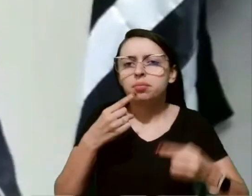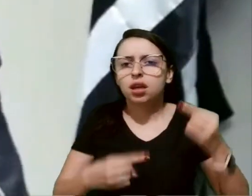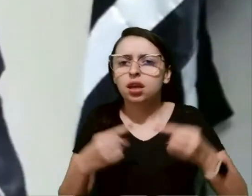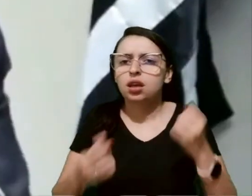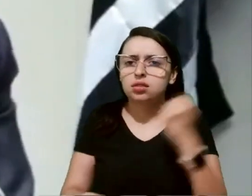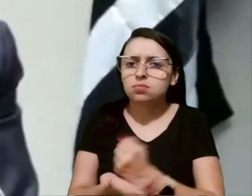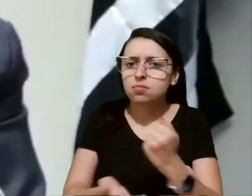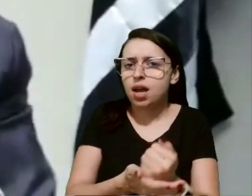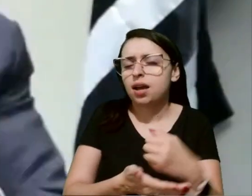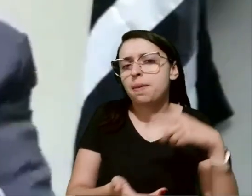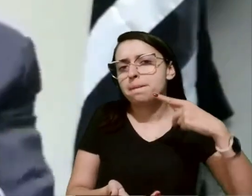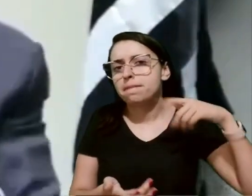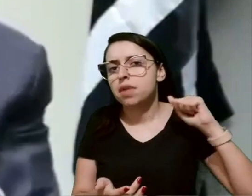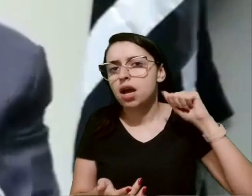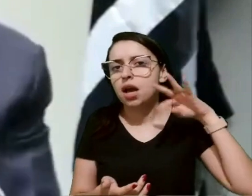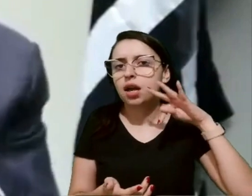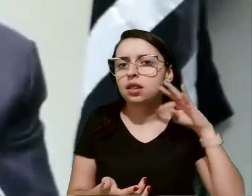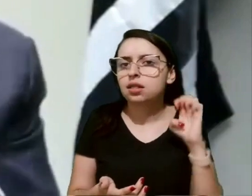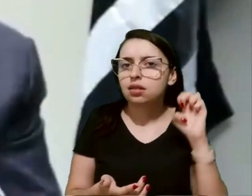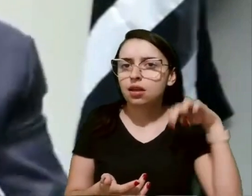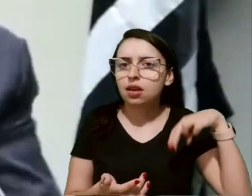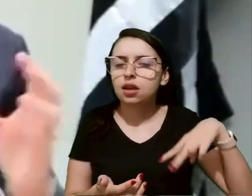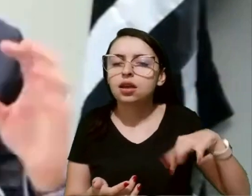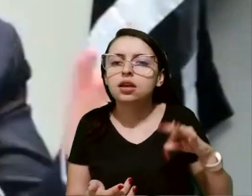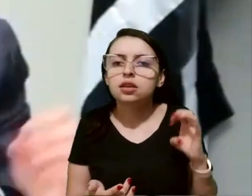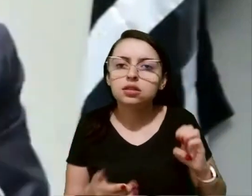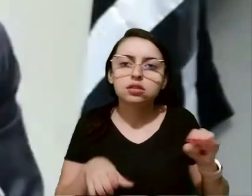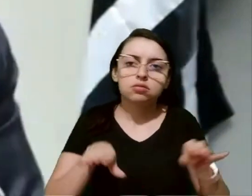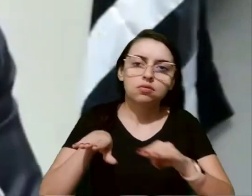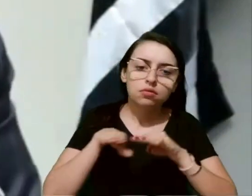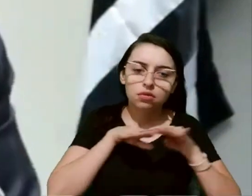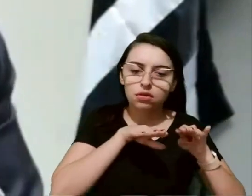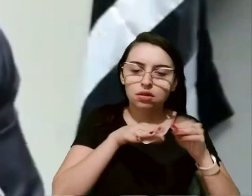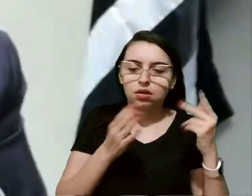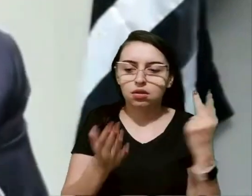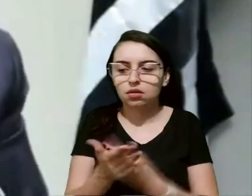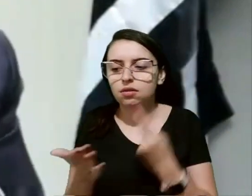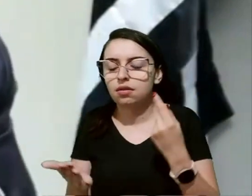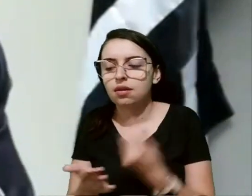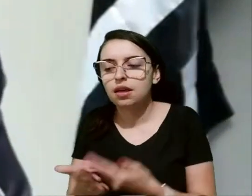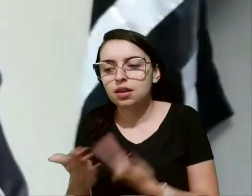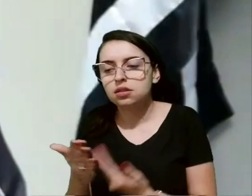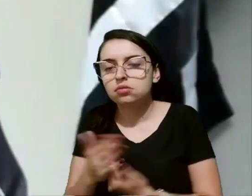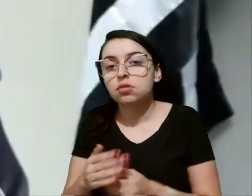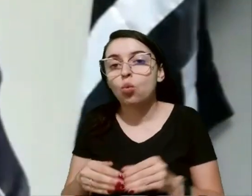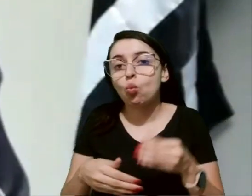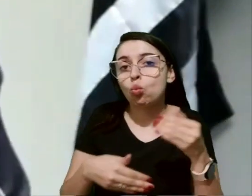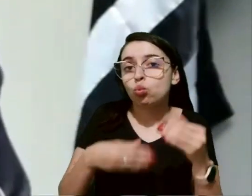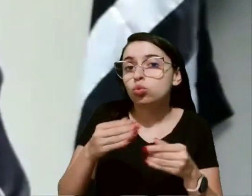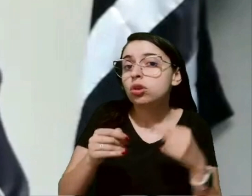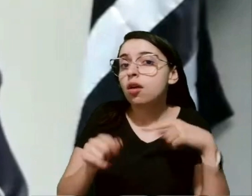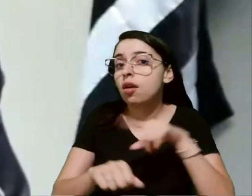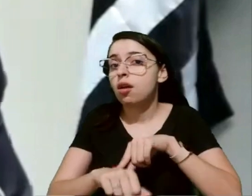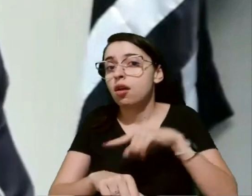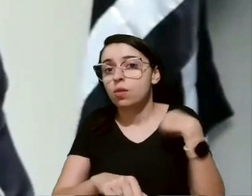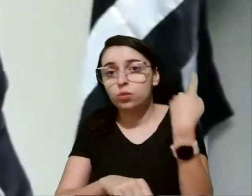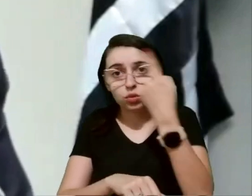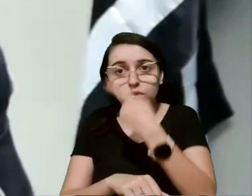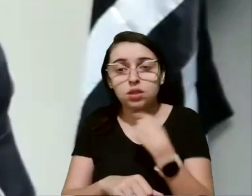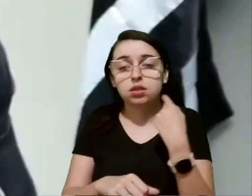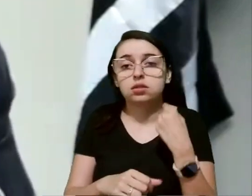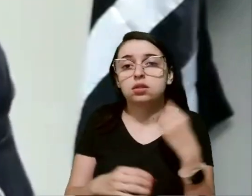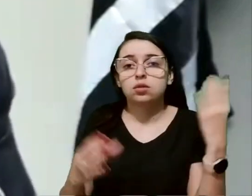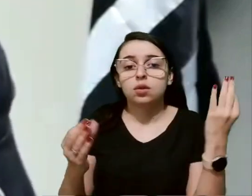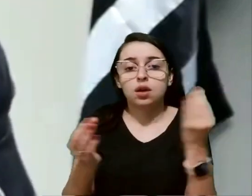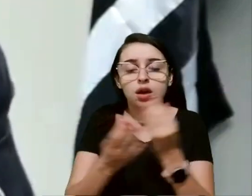mas também é, né? Então a gente fez essa comparação, a gente começou a estudar, levando em consideração a quantidade de atos, a quantidade de tempo mediano